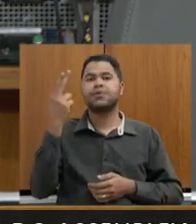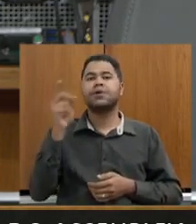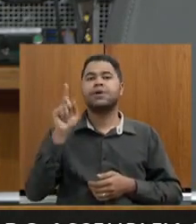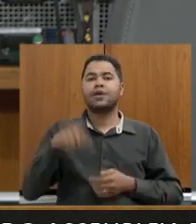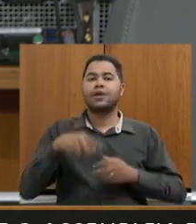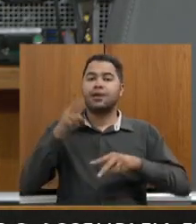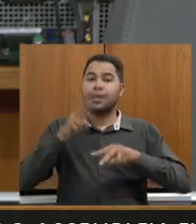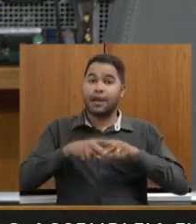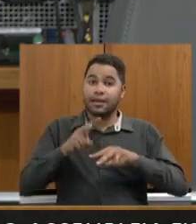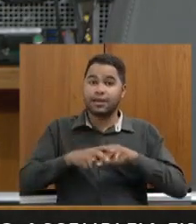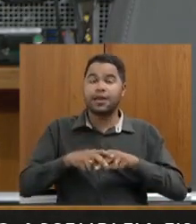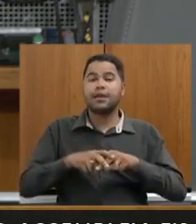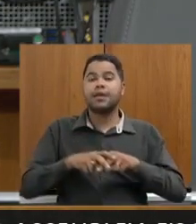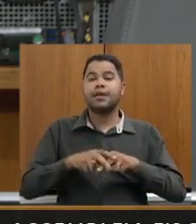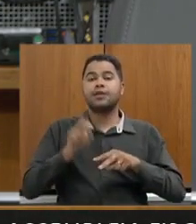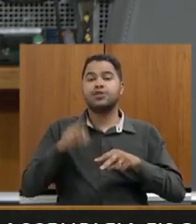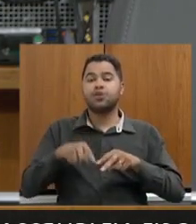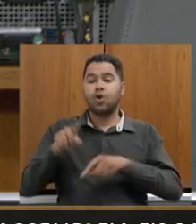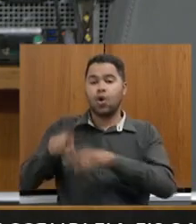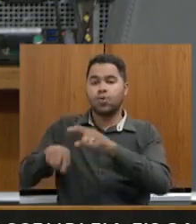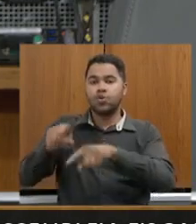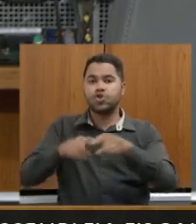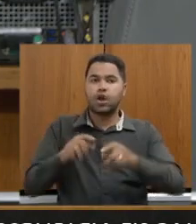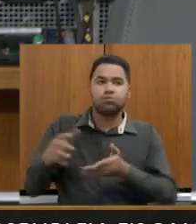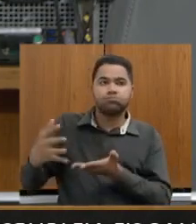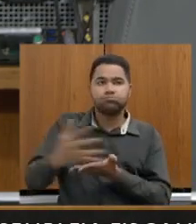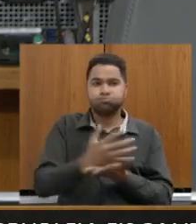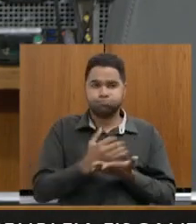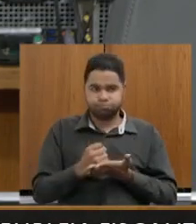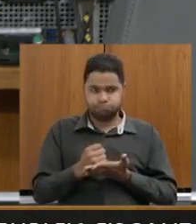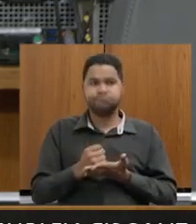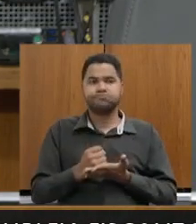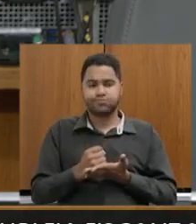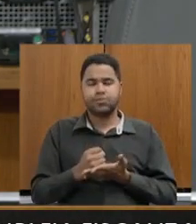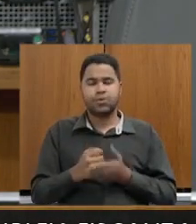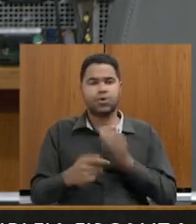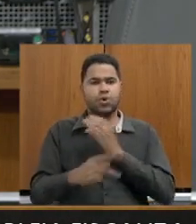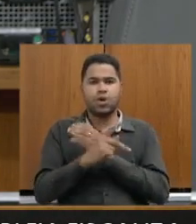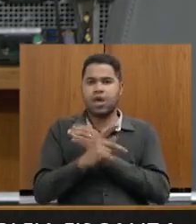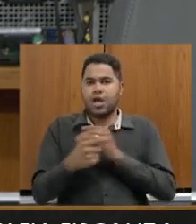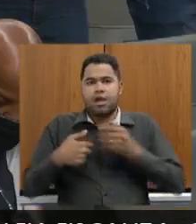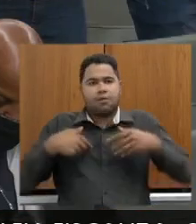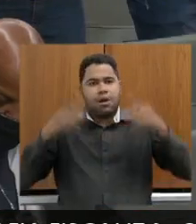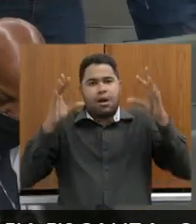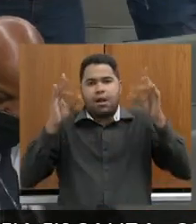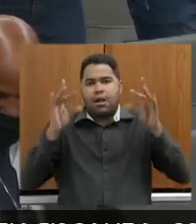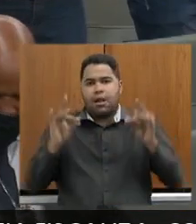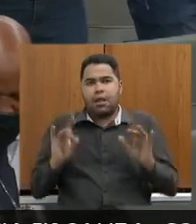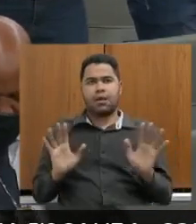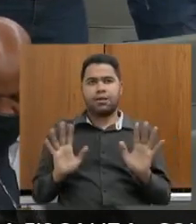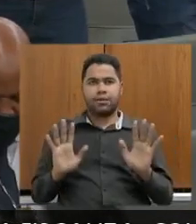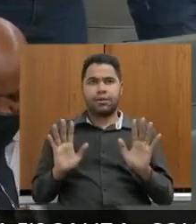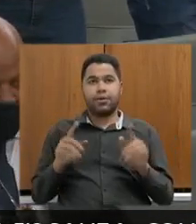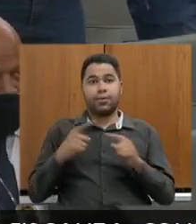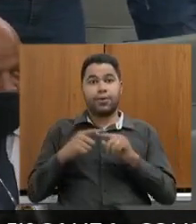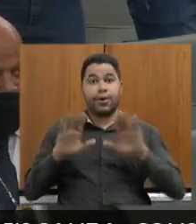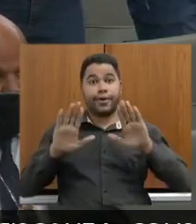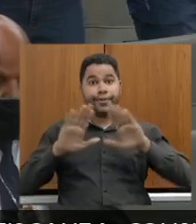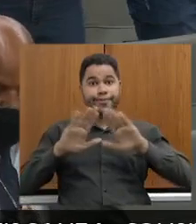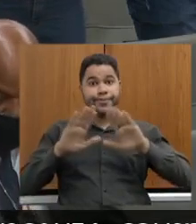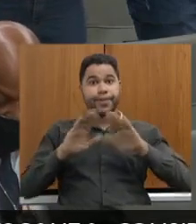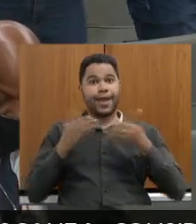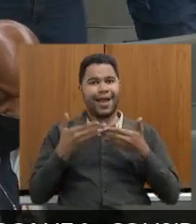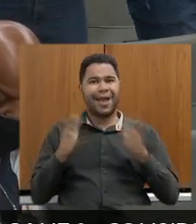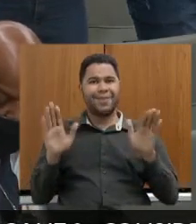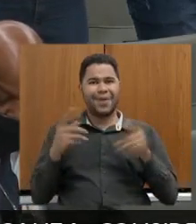cadeia de Custódia de objetos apreendidos na Polícia Civil né eu não vou entrar em detalhes aqui porque o canal da Assembleia é um